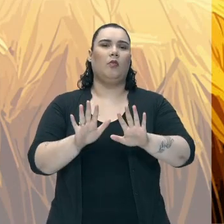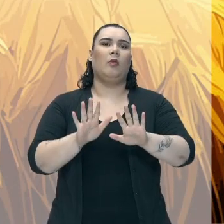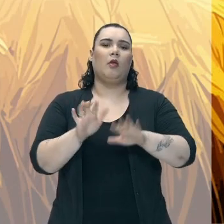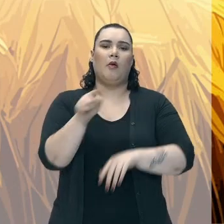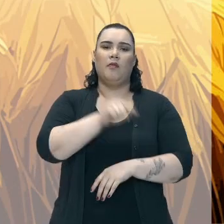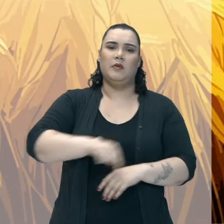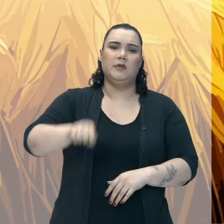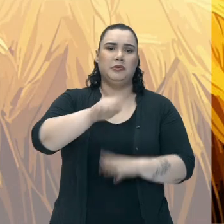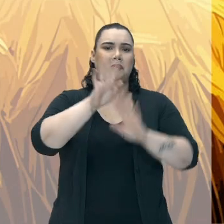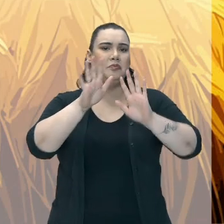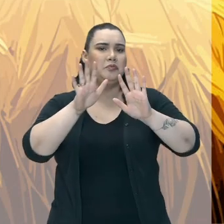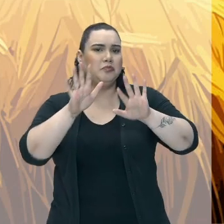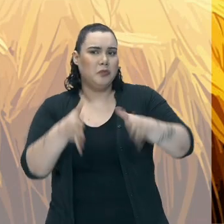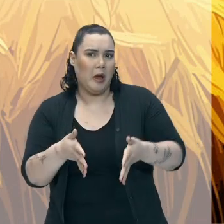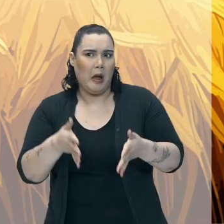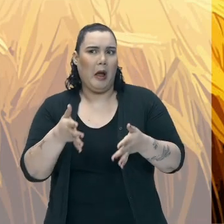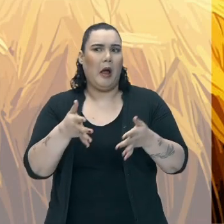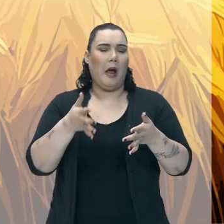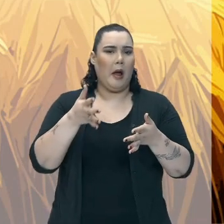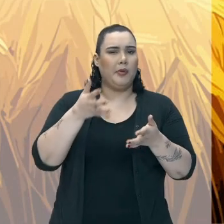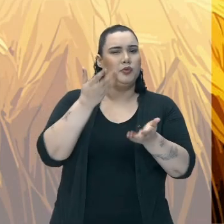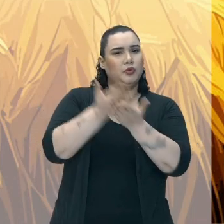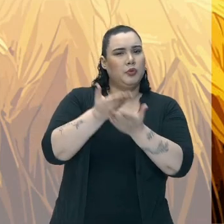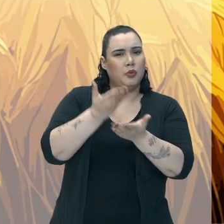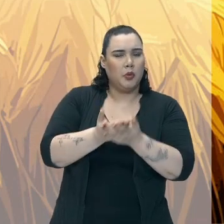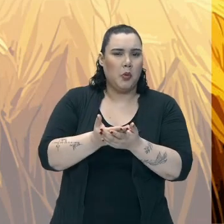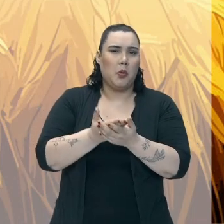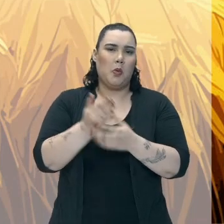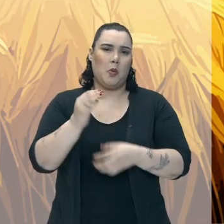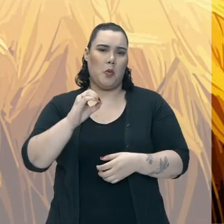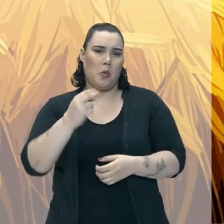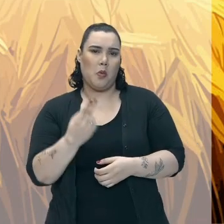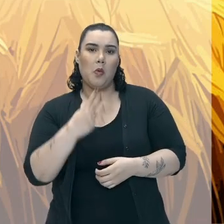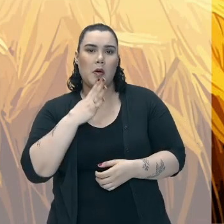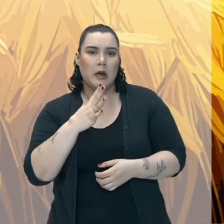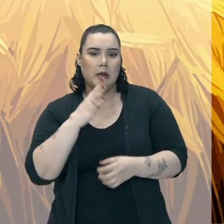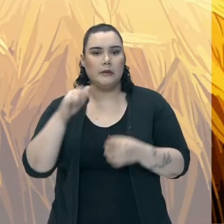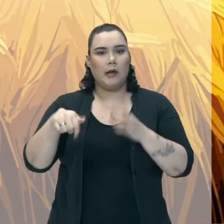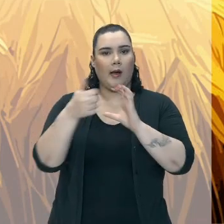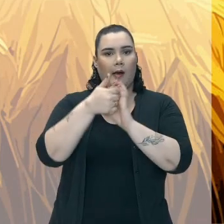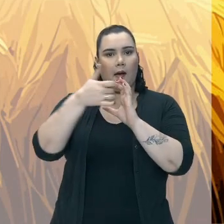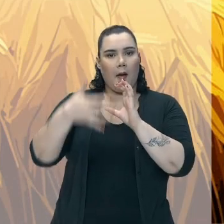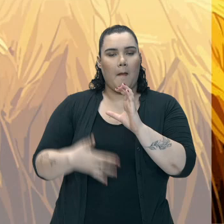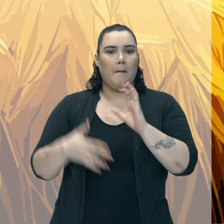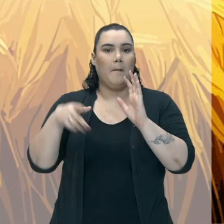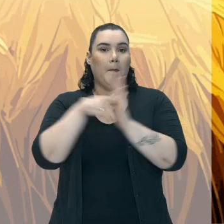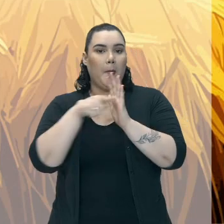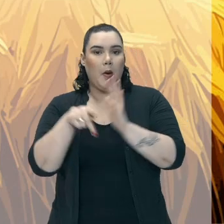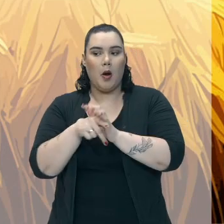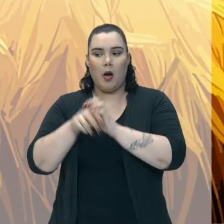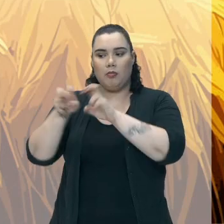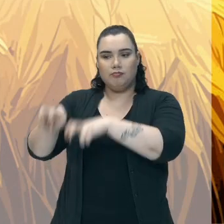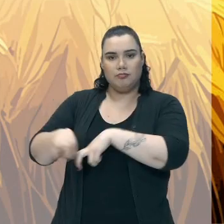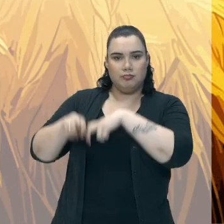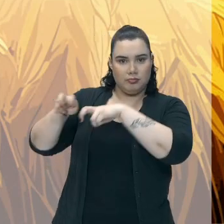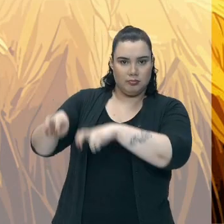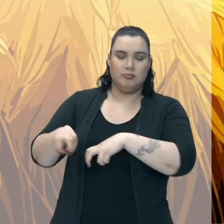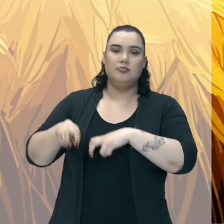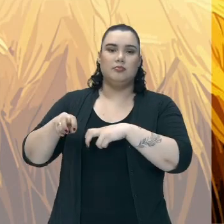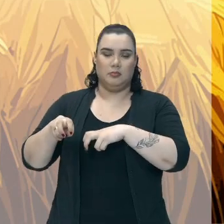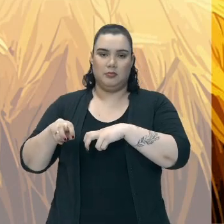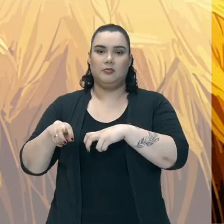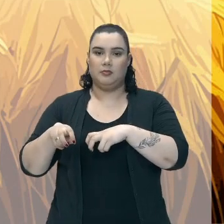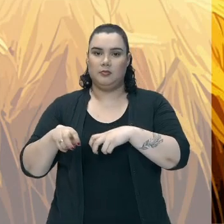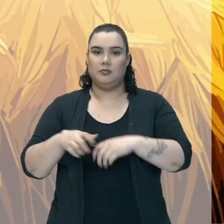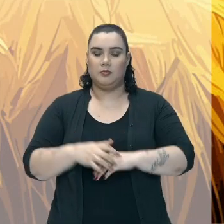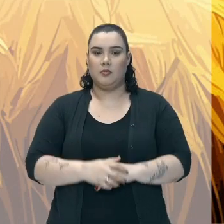falar dessas características, né, das plantações. Então, a origem da astronomia ela vem dessa